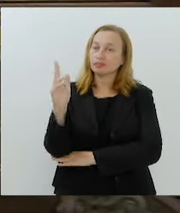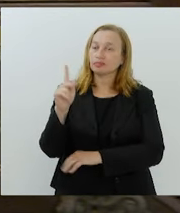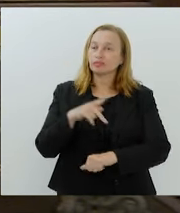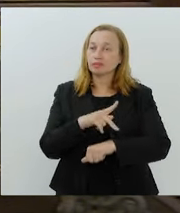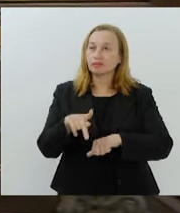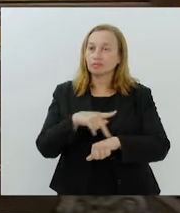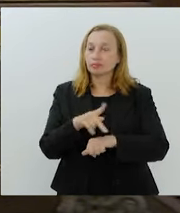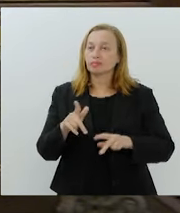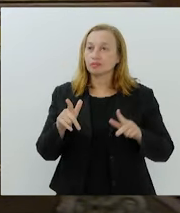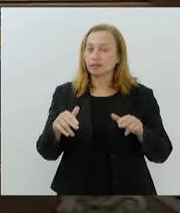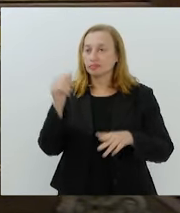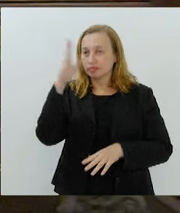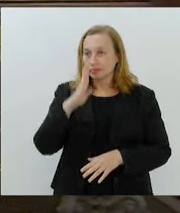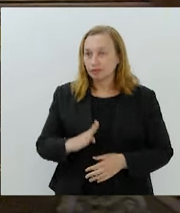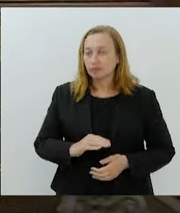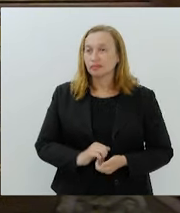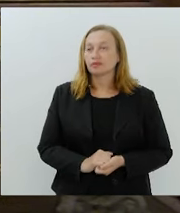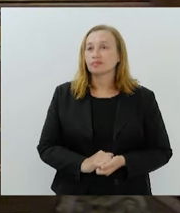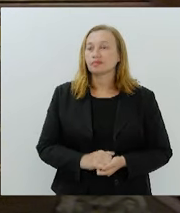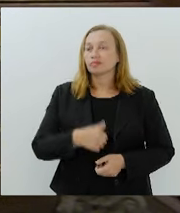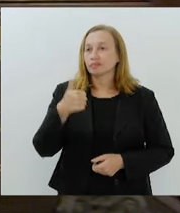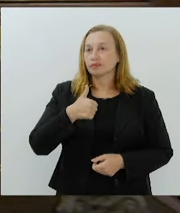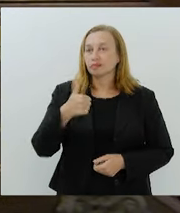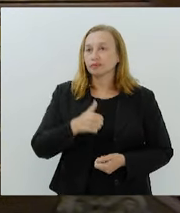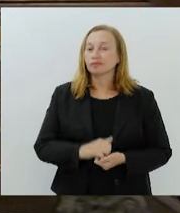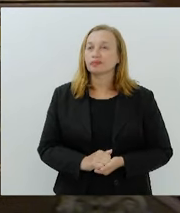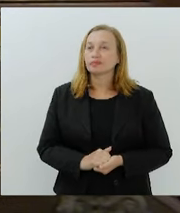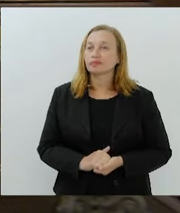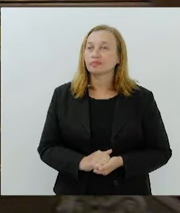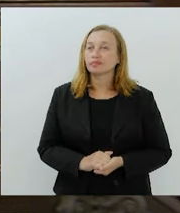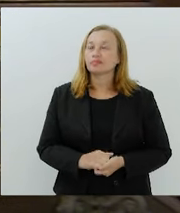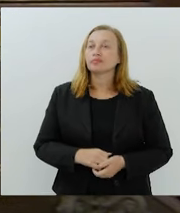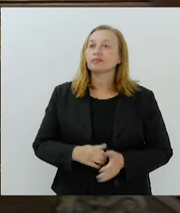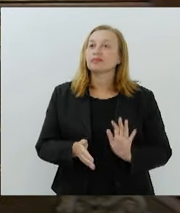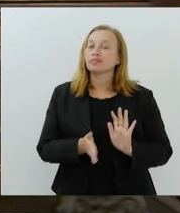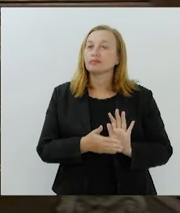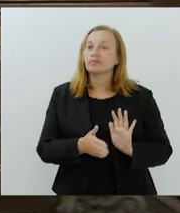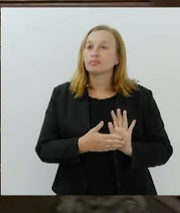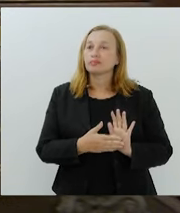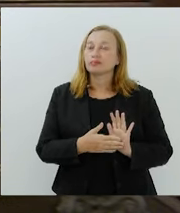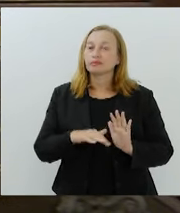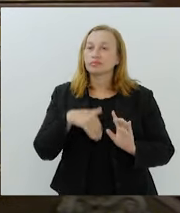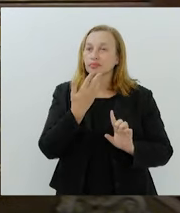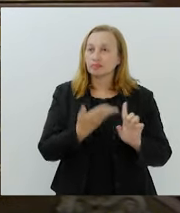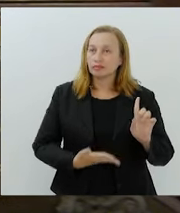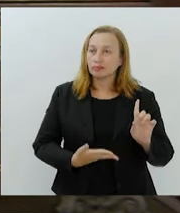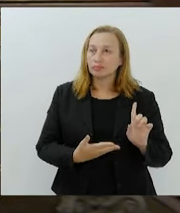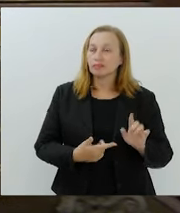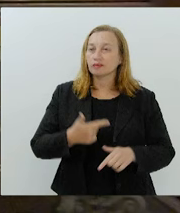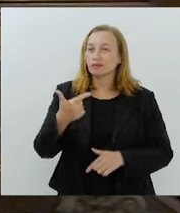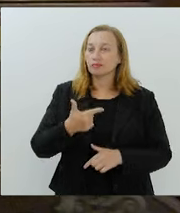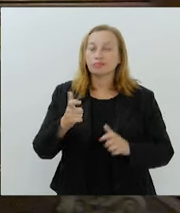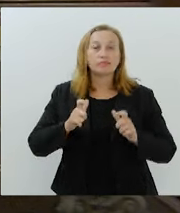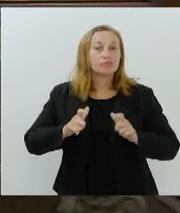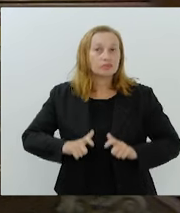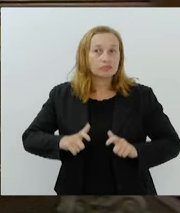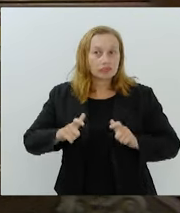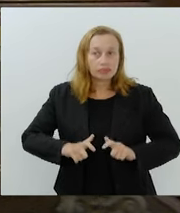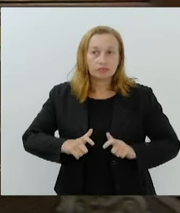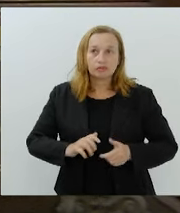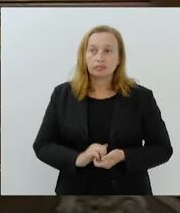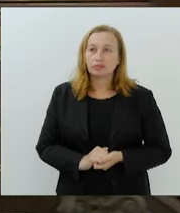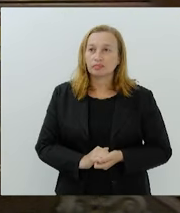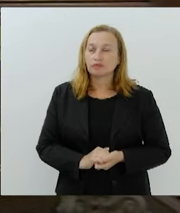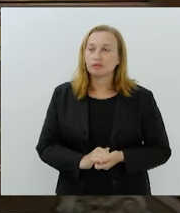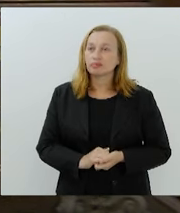Brasil. Primeiro ponto é quem propôs a homenagem. O segundo ponto é o local. Tínhamos